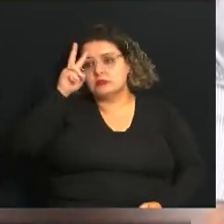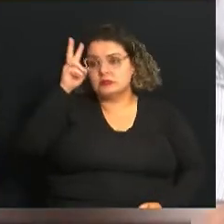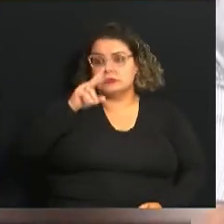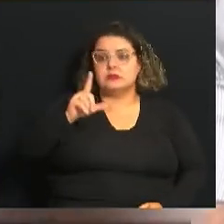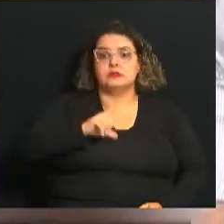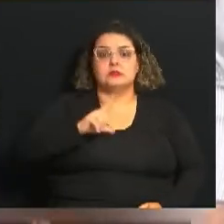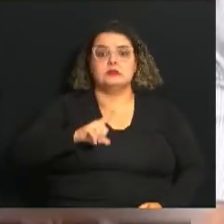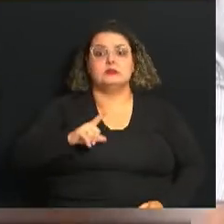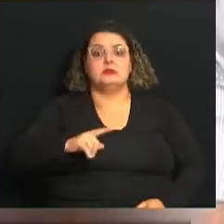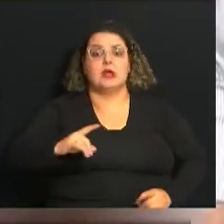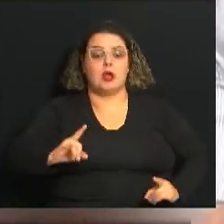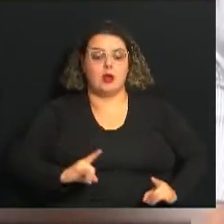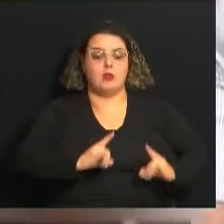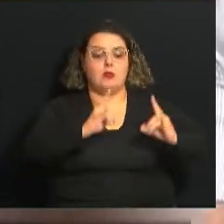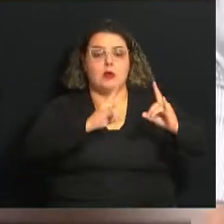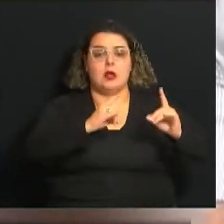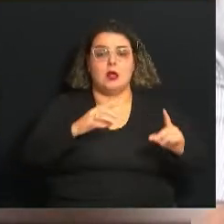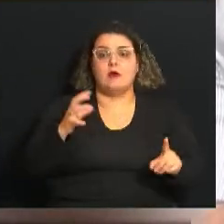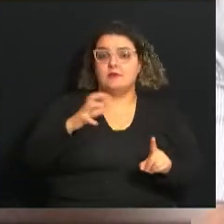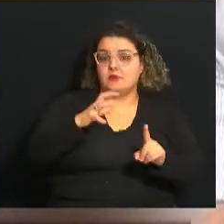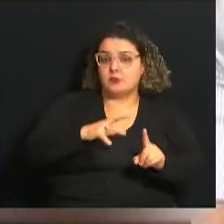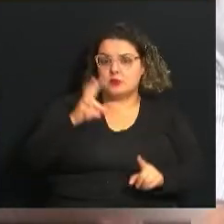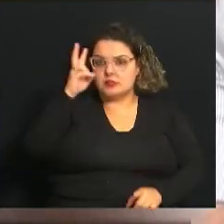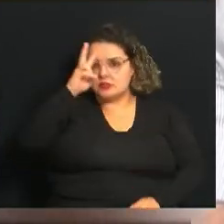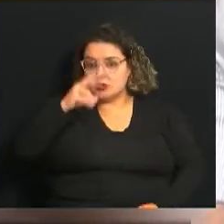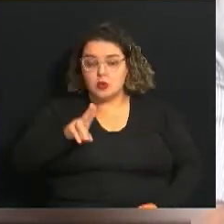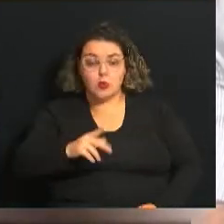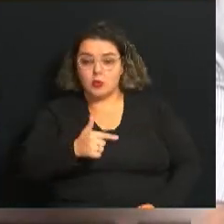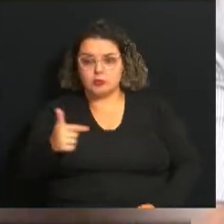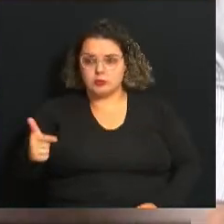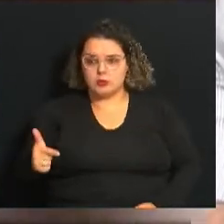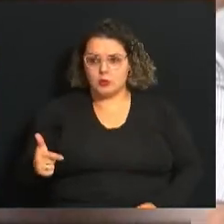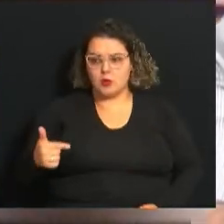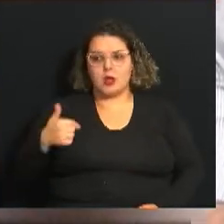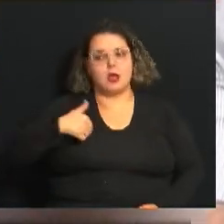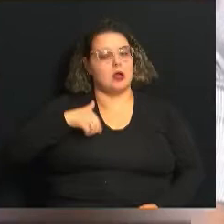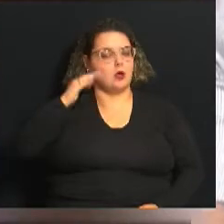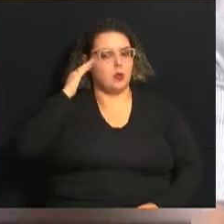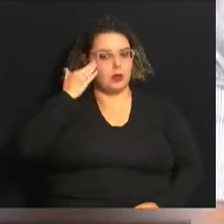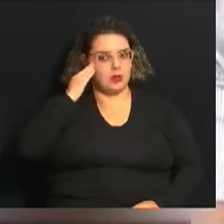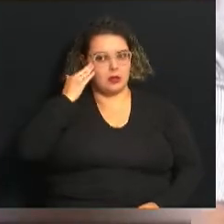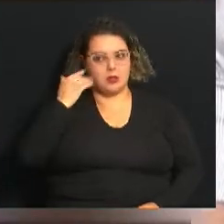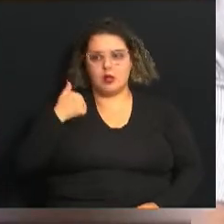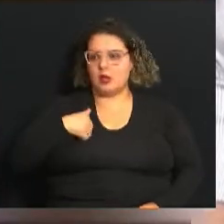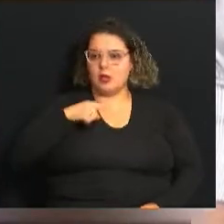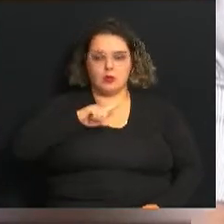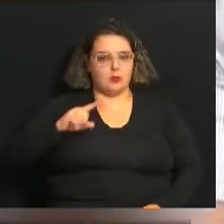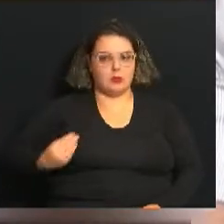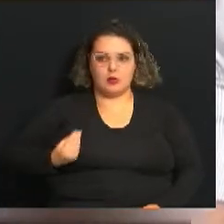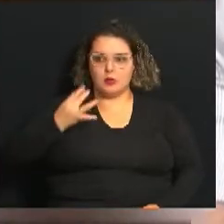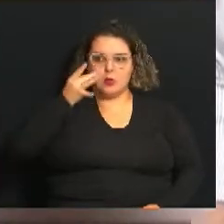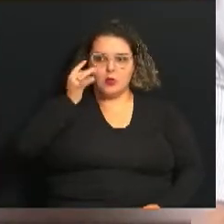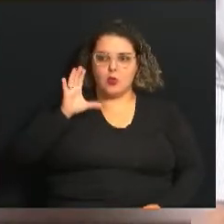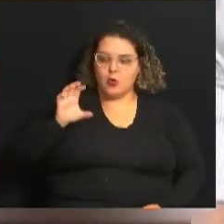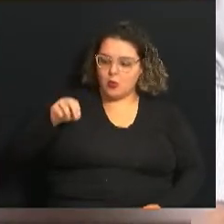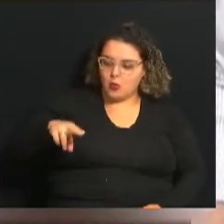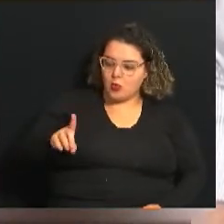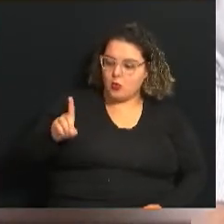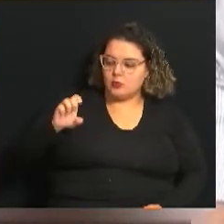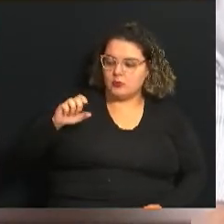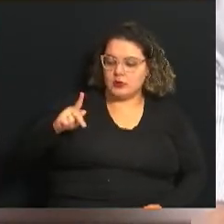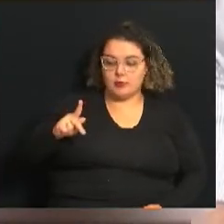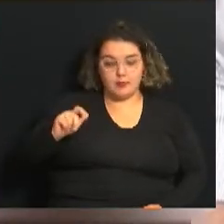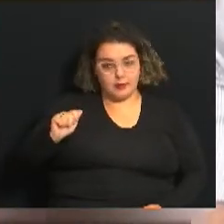impacto histórico ou não tem impacto histórico. O que eu entendo, eu não estava no Condepac quando isso foi tombado, mas eu tenho muito